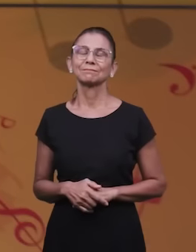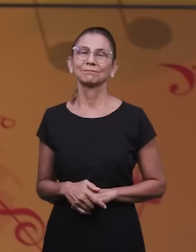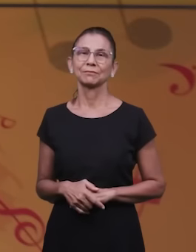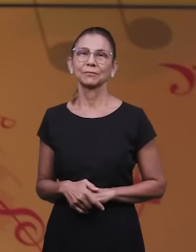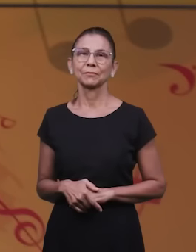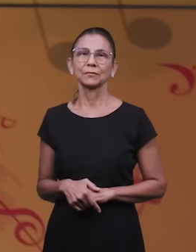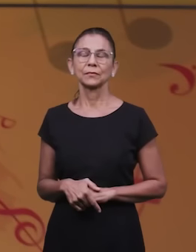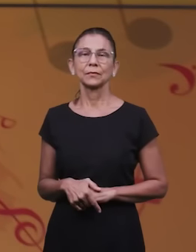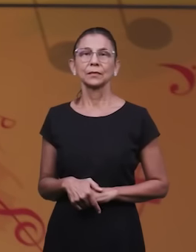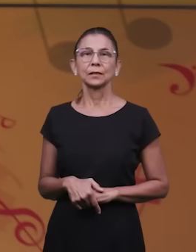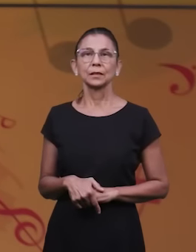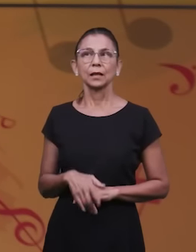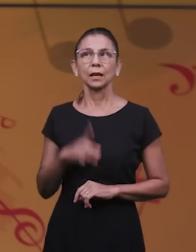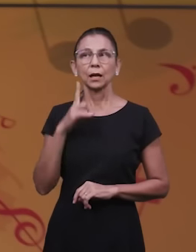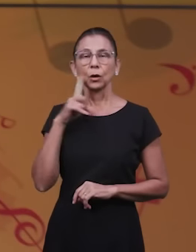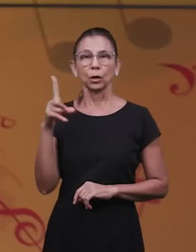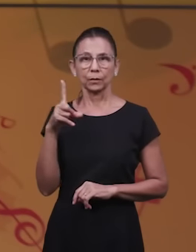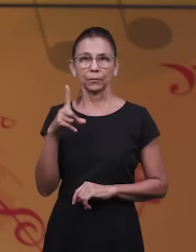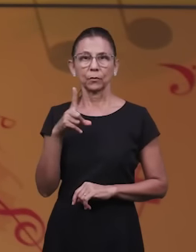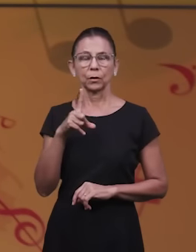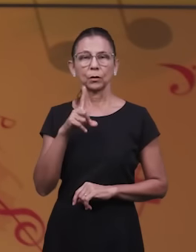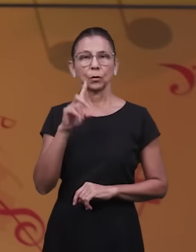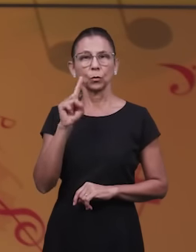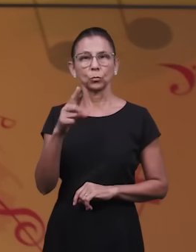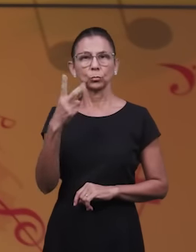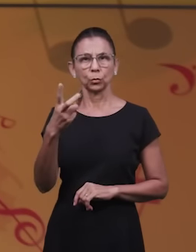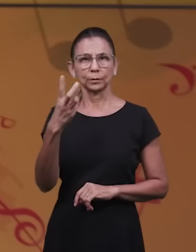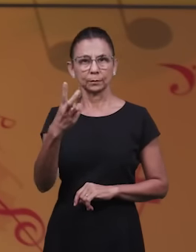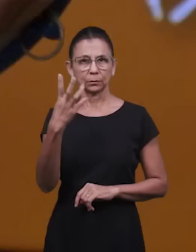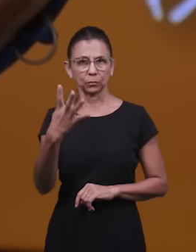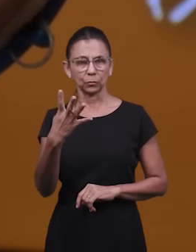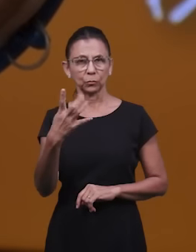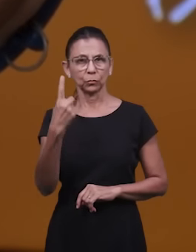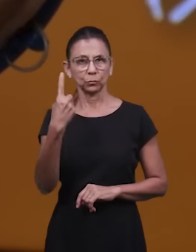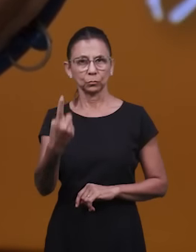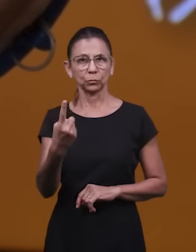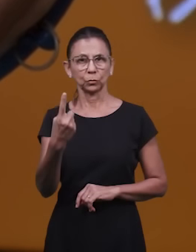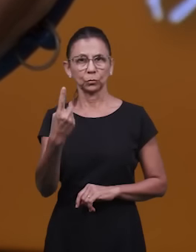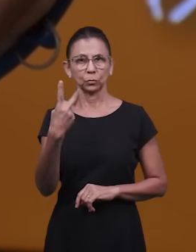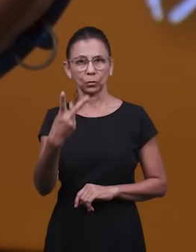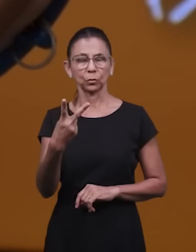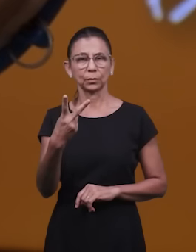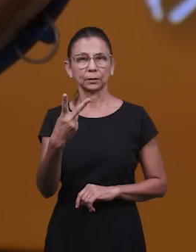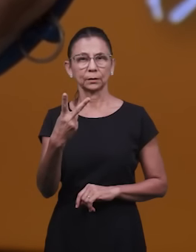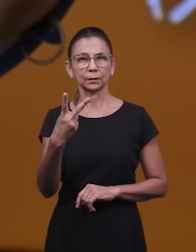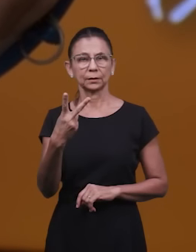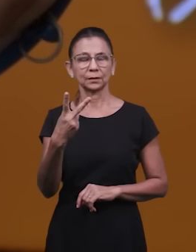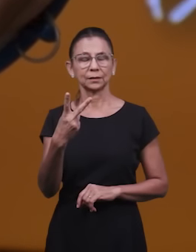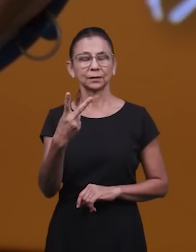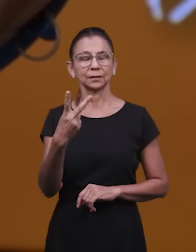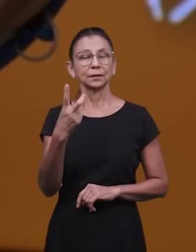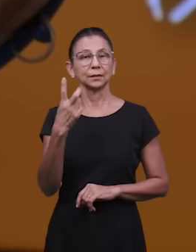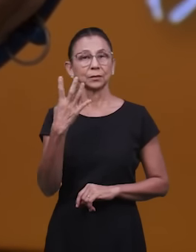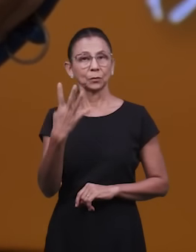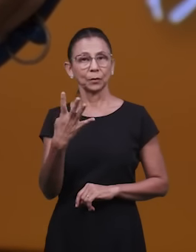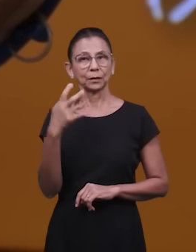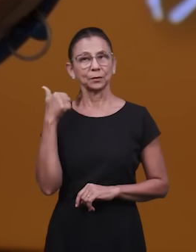Agora a tia vai contar e bater este mesmo ritmo. Um, dois,